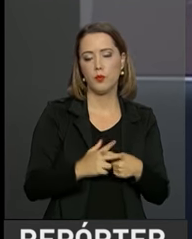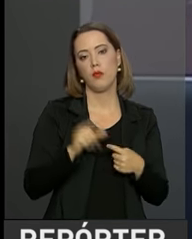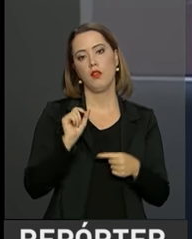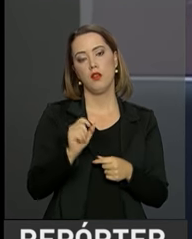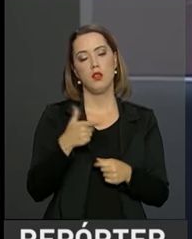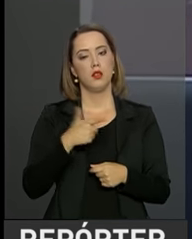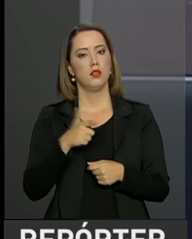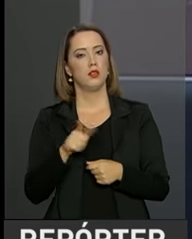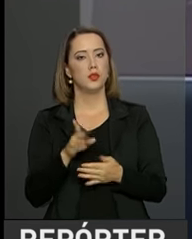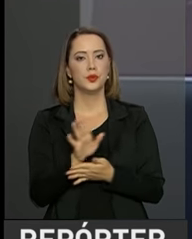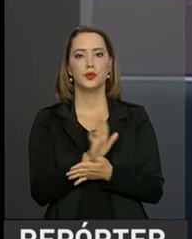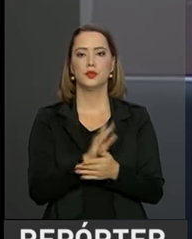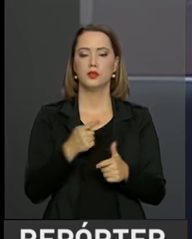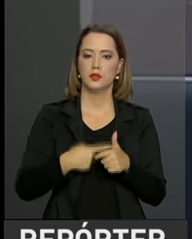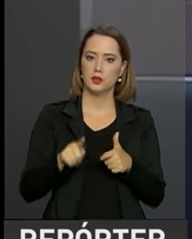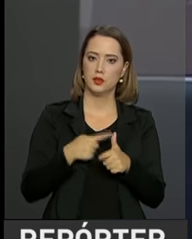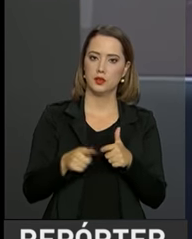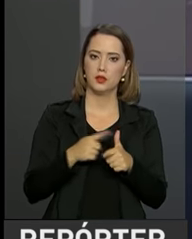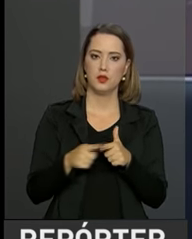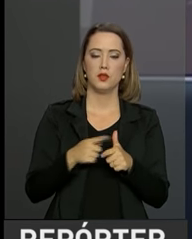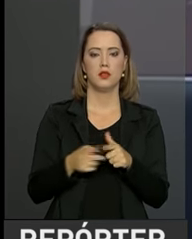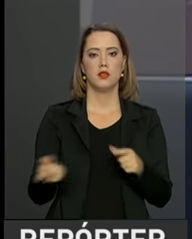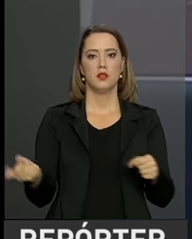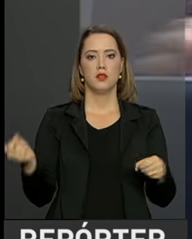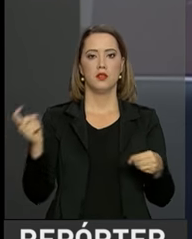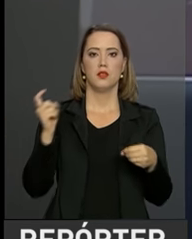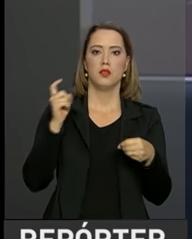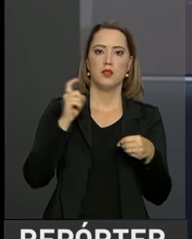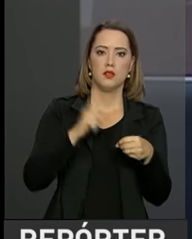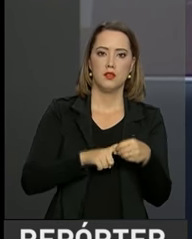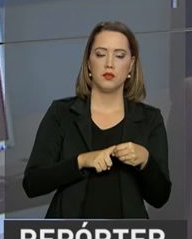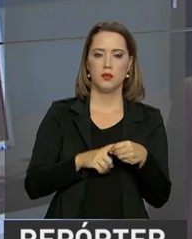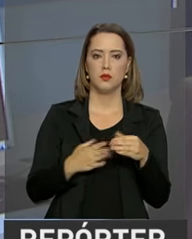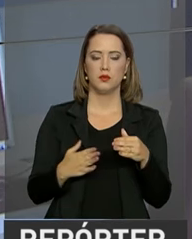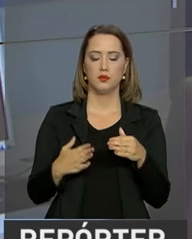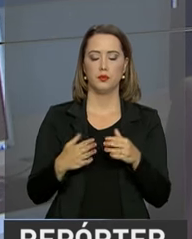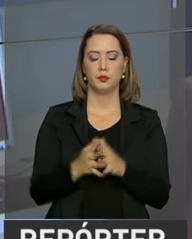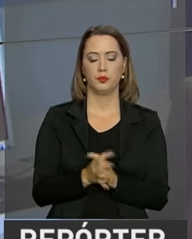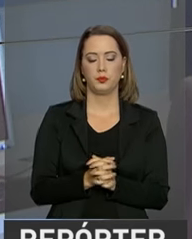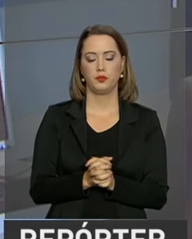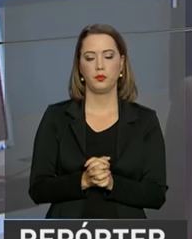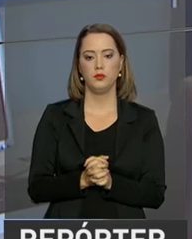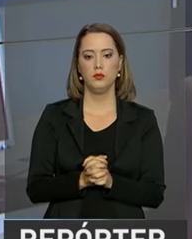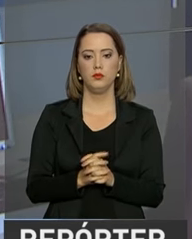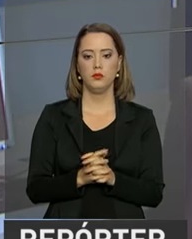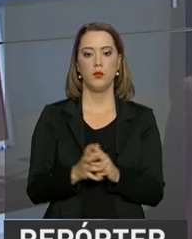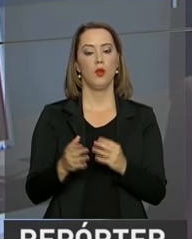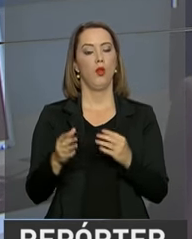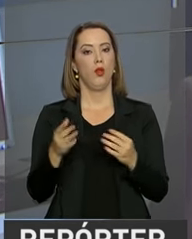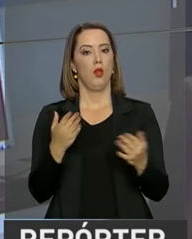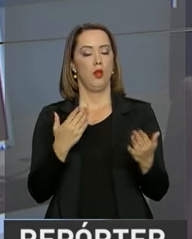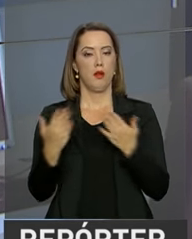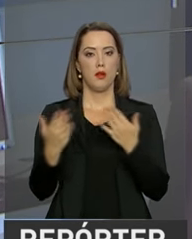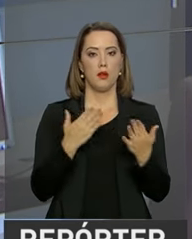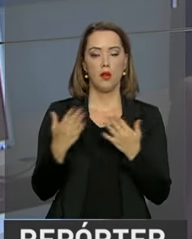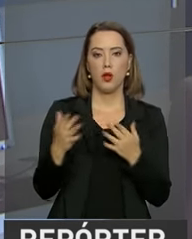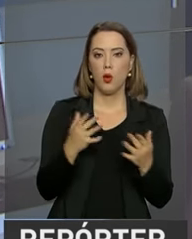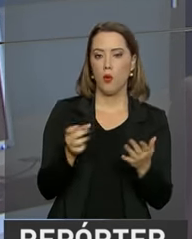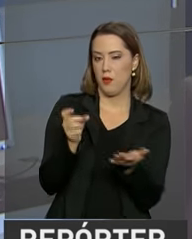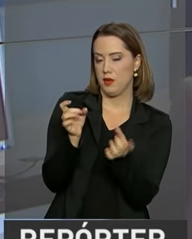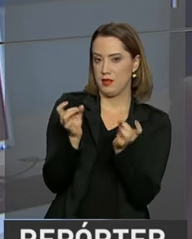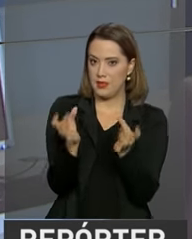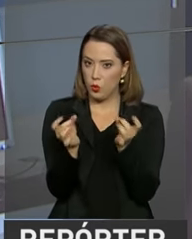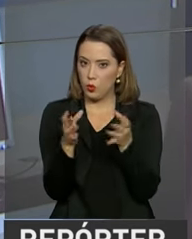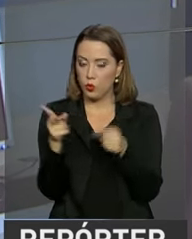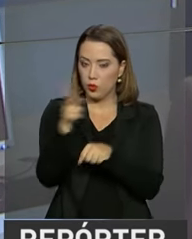que não permitam a volta ao centro da meta em tempo hábil. A balança comercial brasileira registrou na primeira